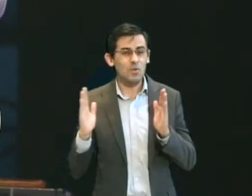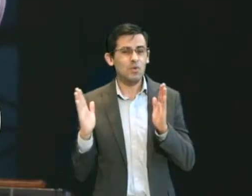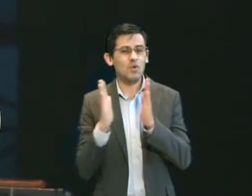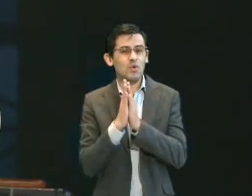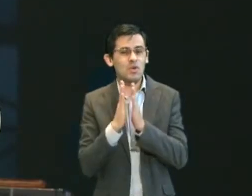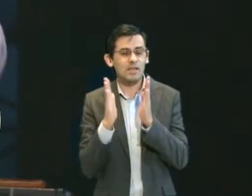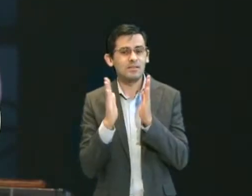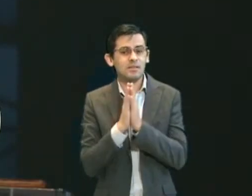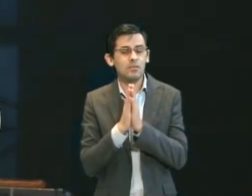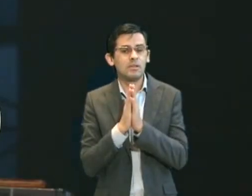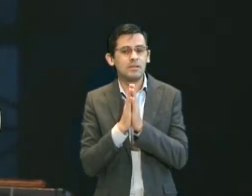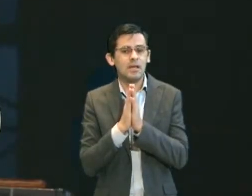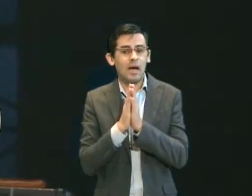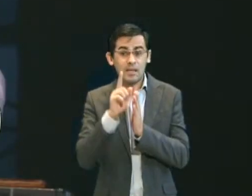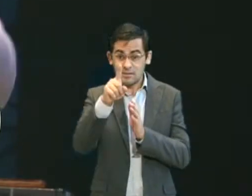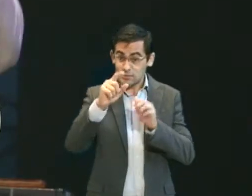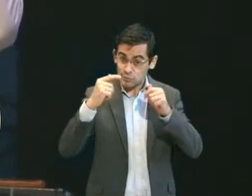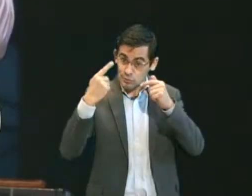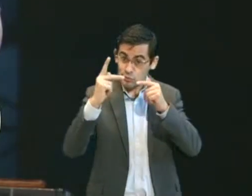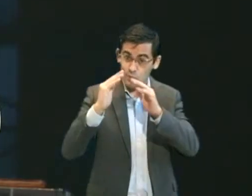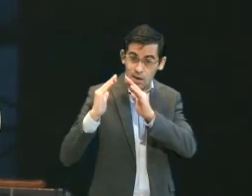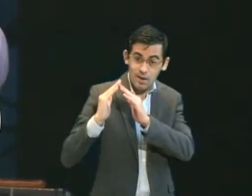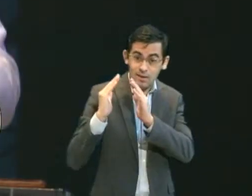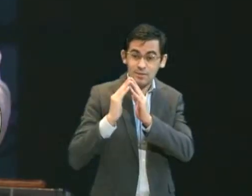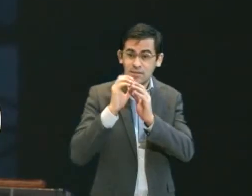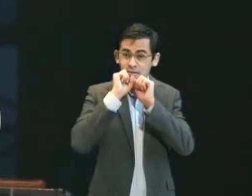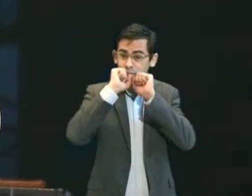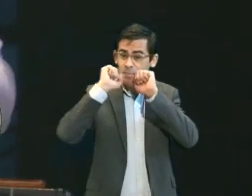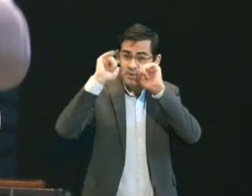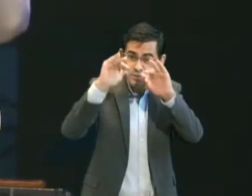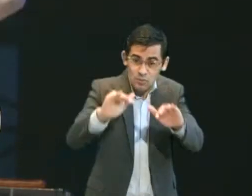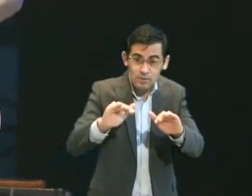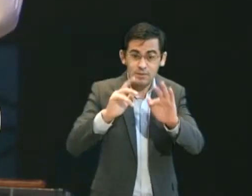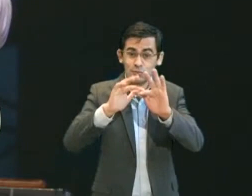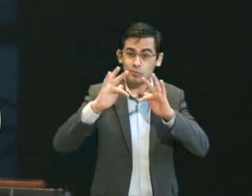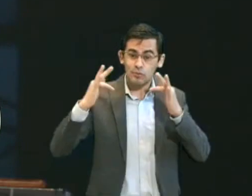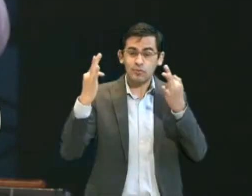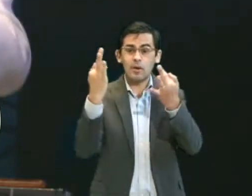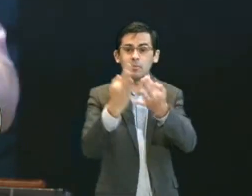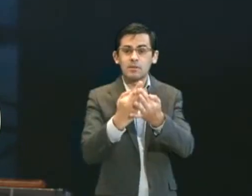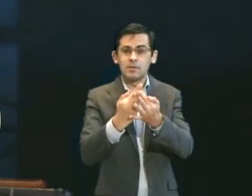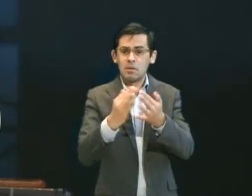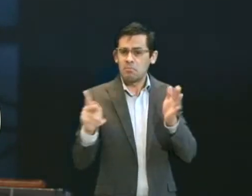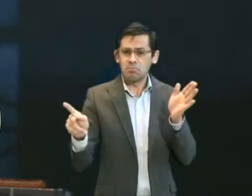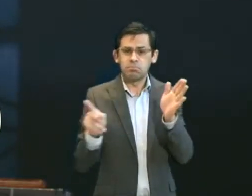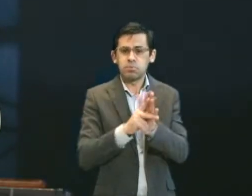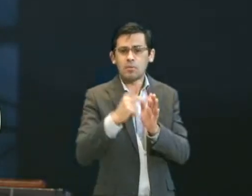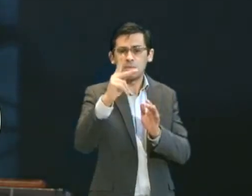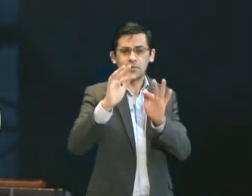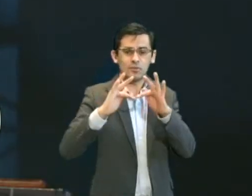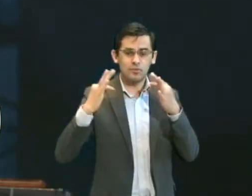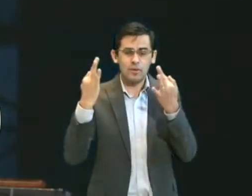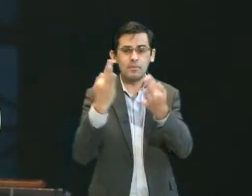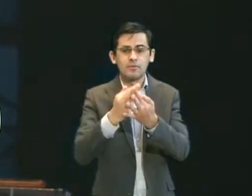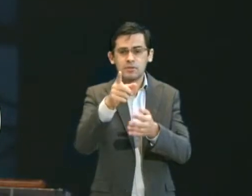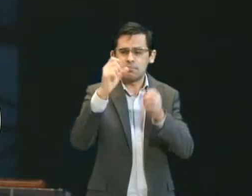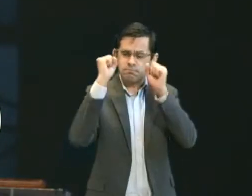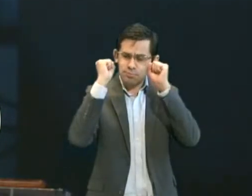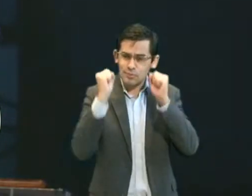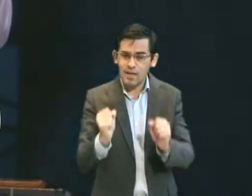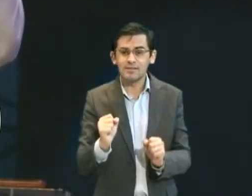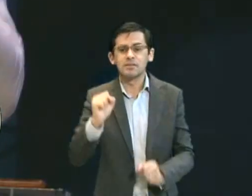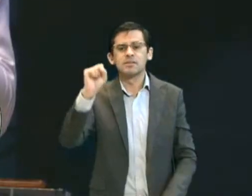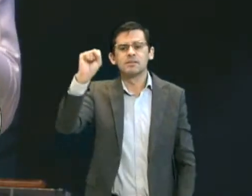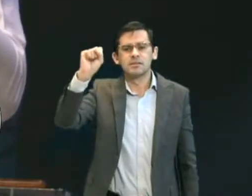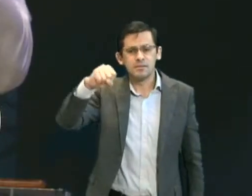bênção na tua casa, na tua família, para os teus. Que você pudesse sim